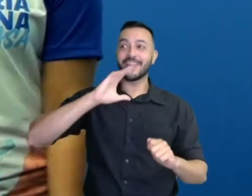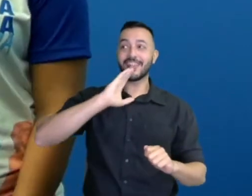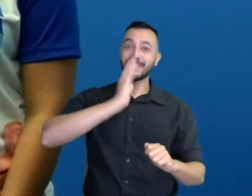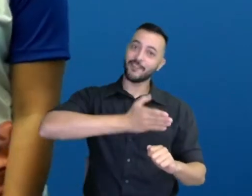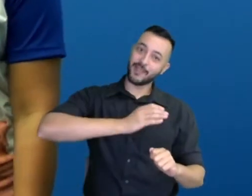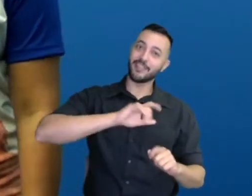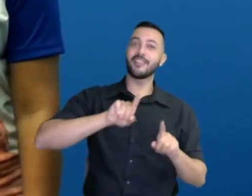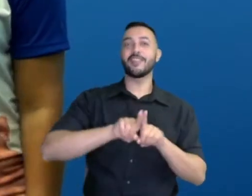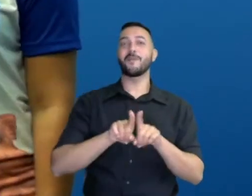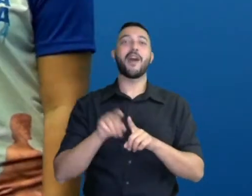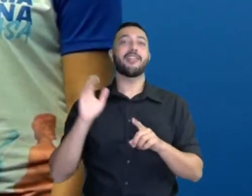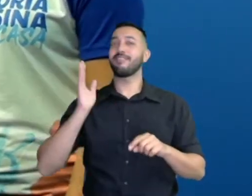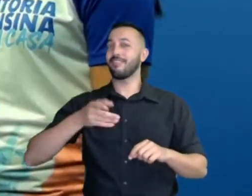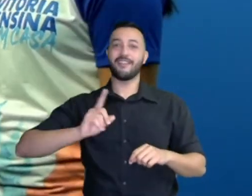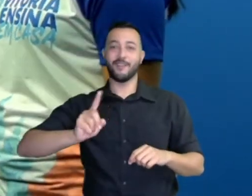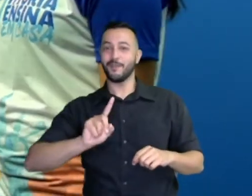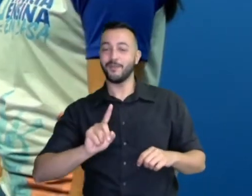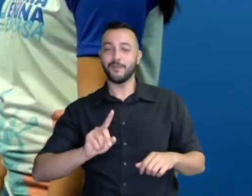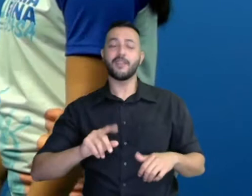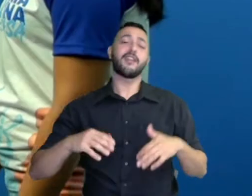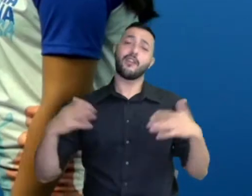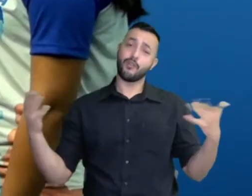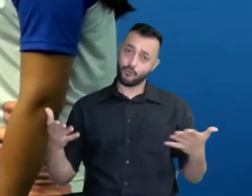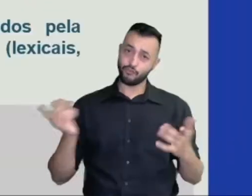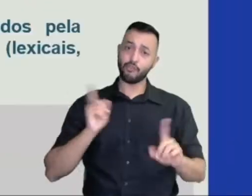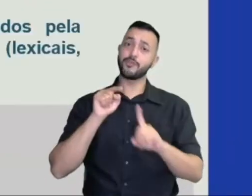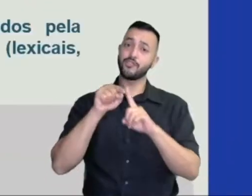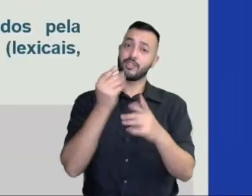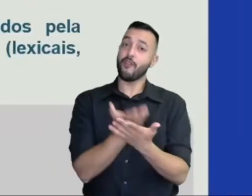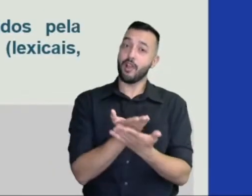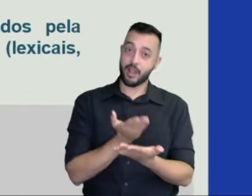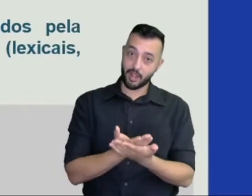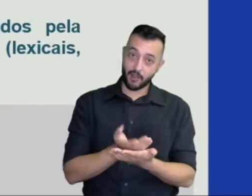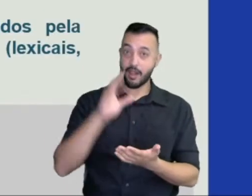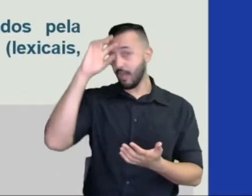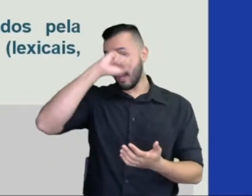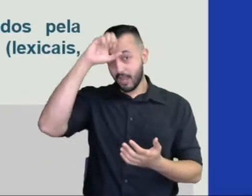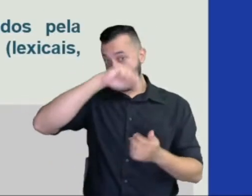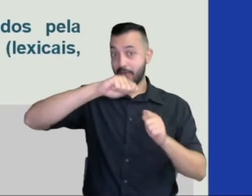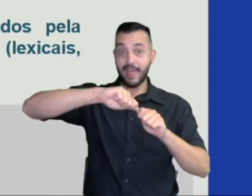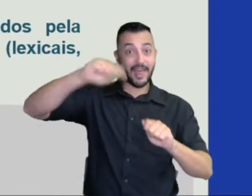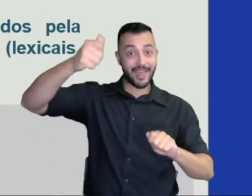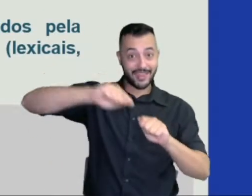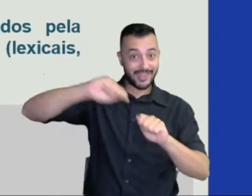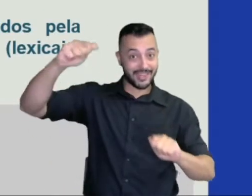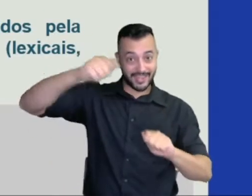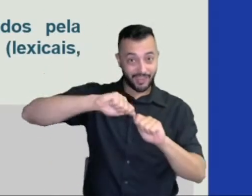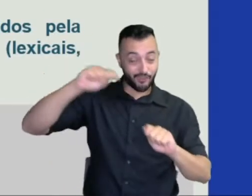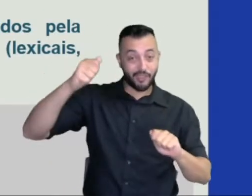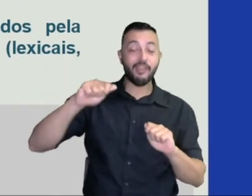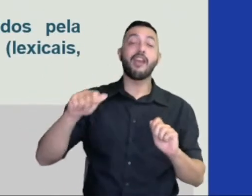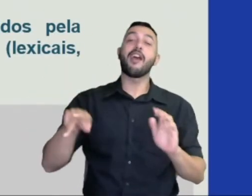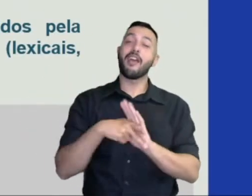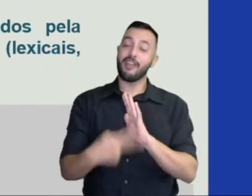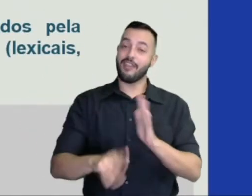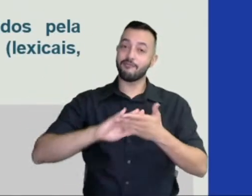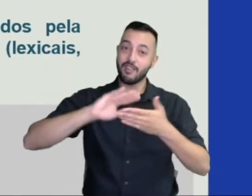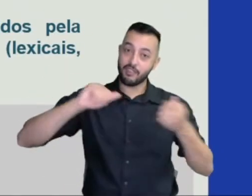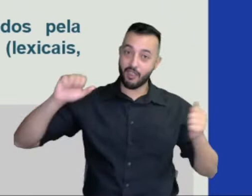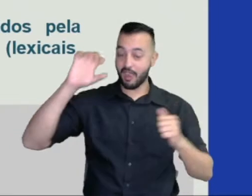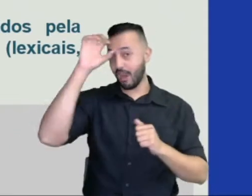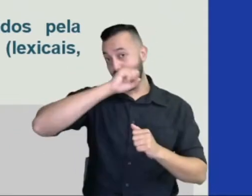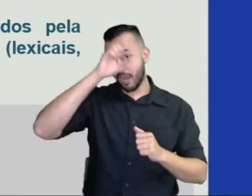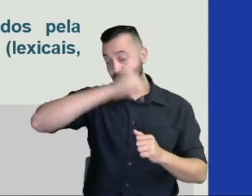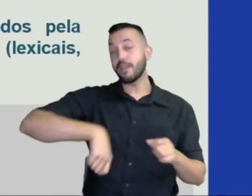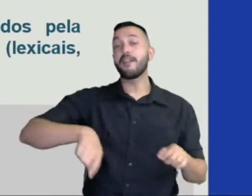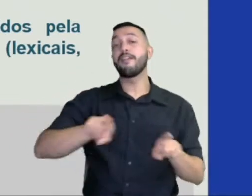e indeterminados. E o objetivo da nossa aula de hoje é aprender os artigos em espanhol, aprender a diferença